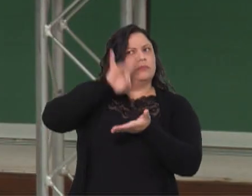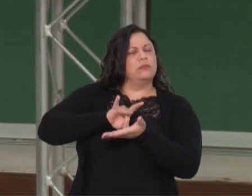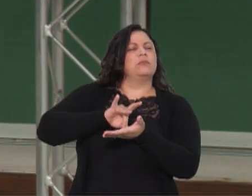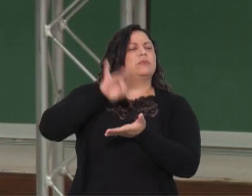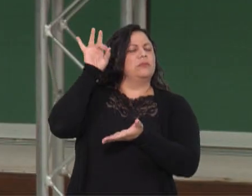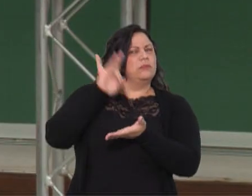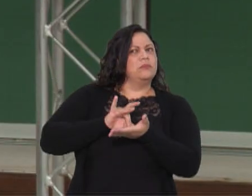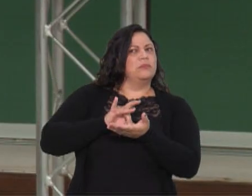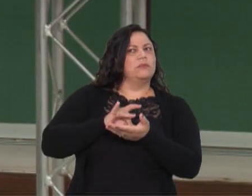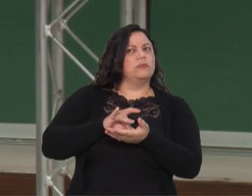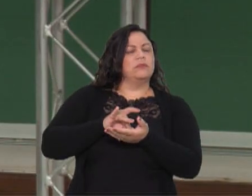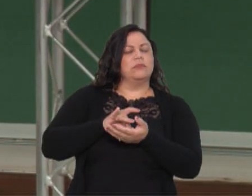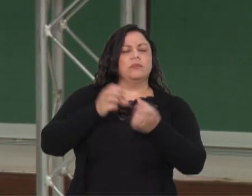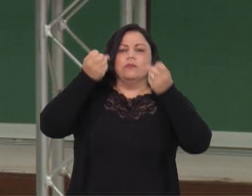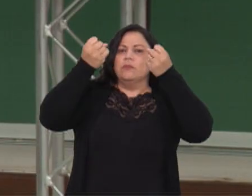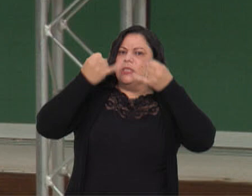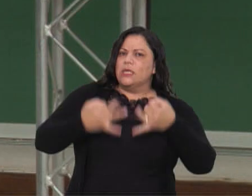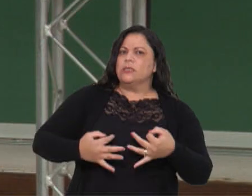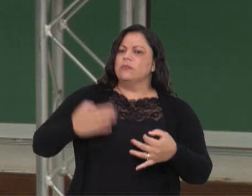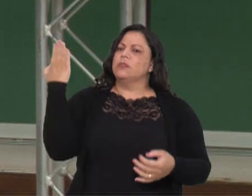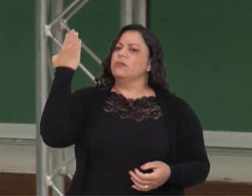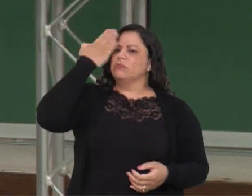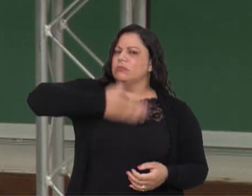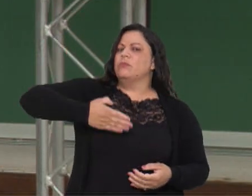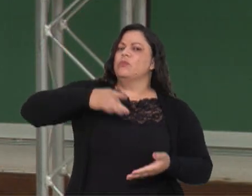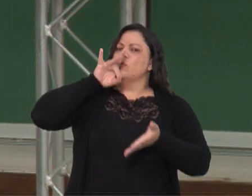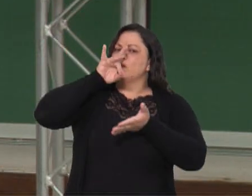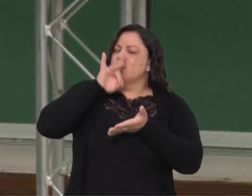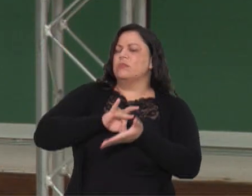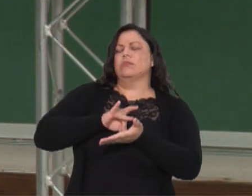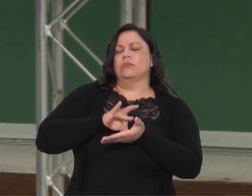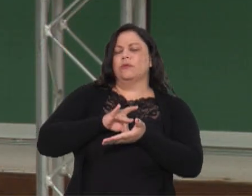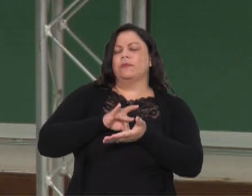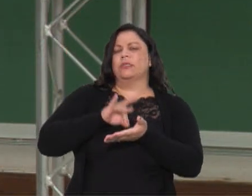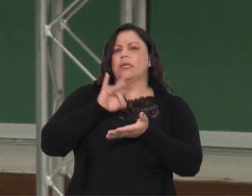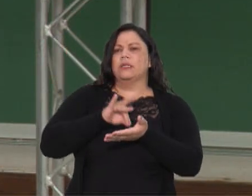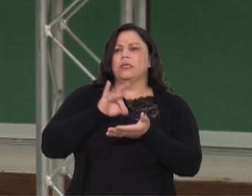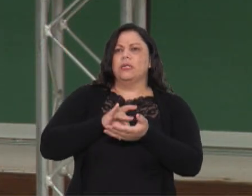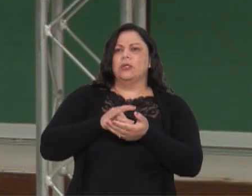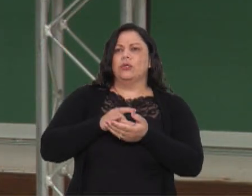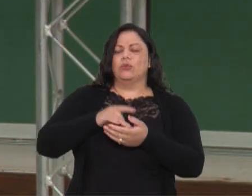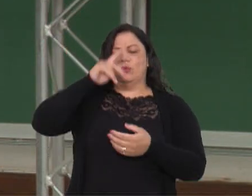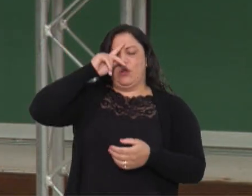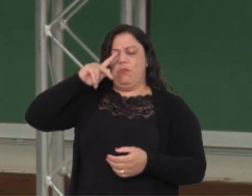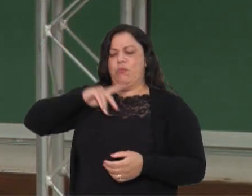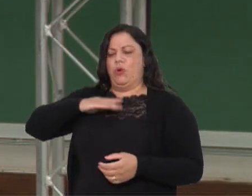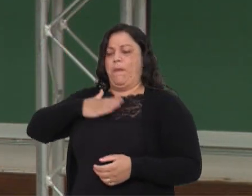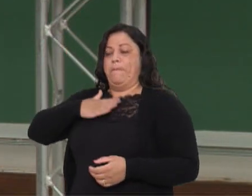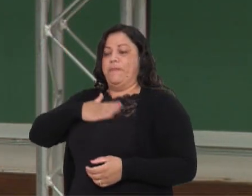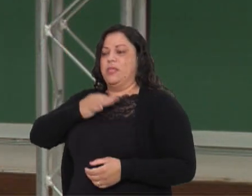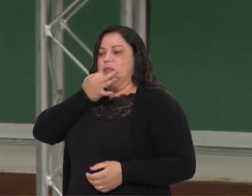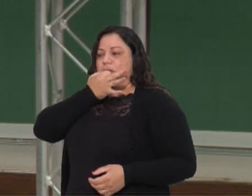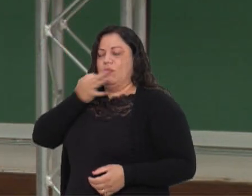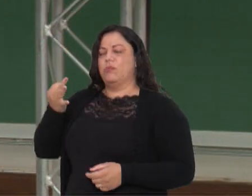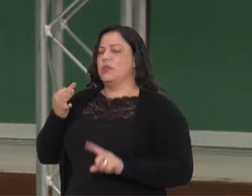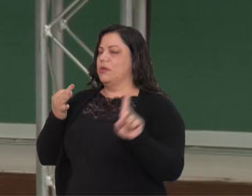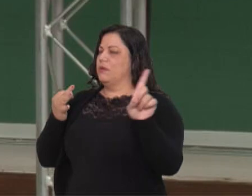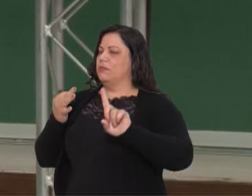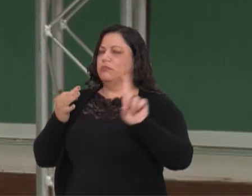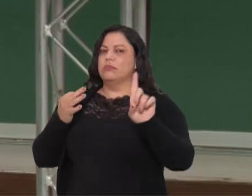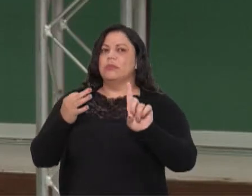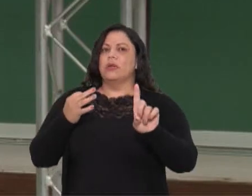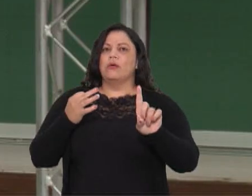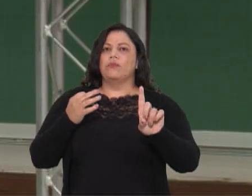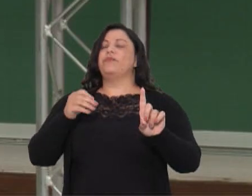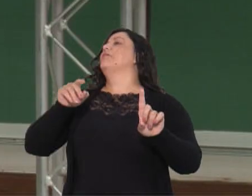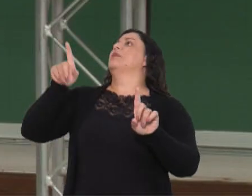aquilo que nós estamos falando é verdadeiro, que não é apenas um ponto de vista nosso, nós trazemos, então, citações